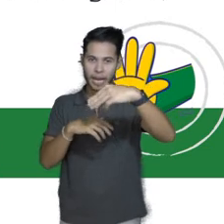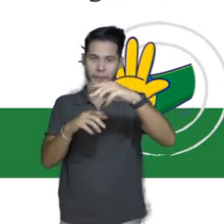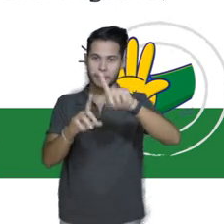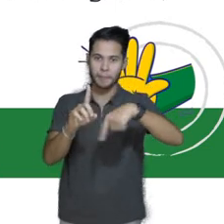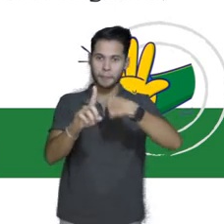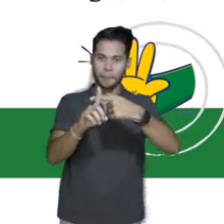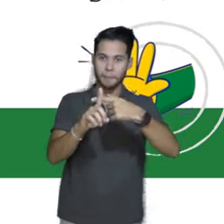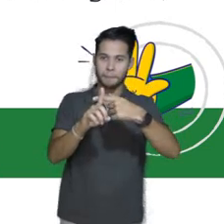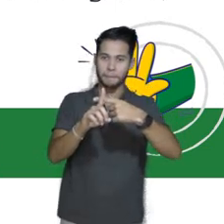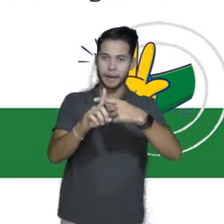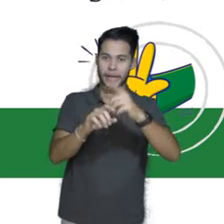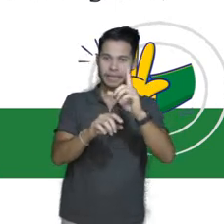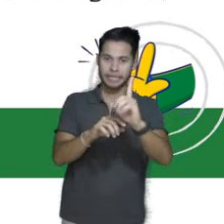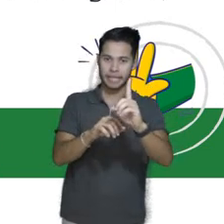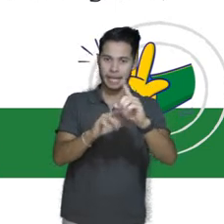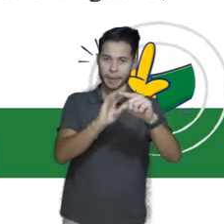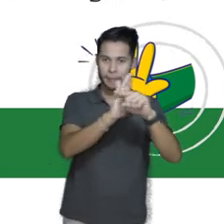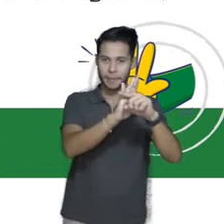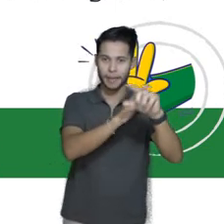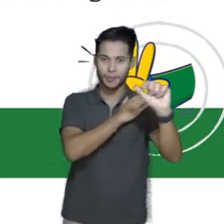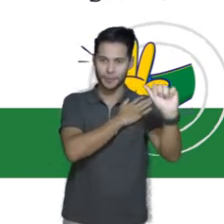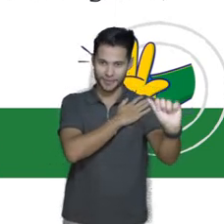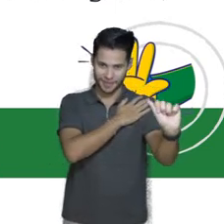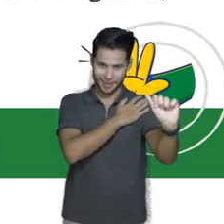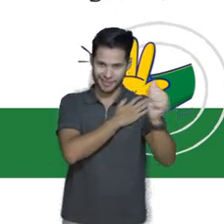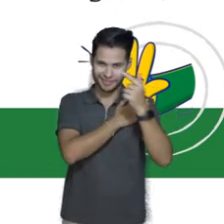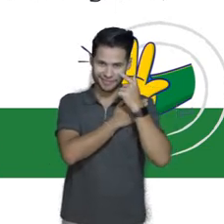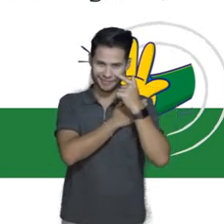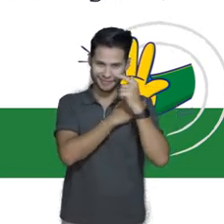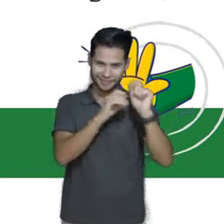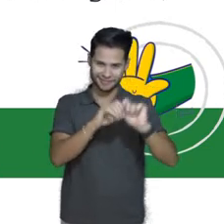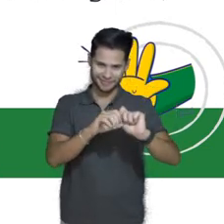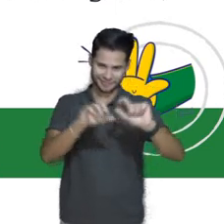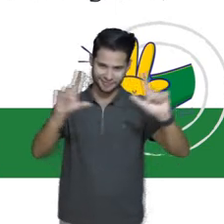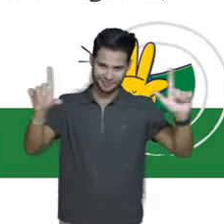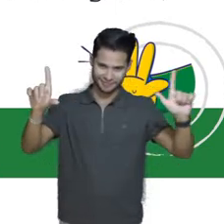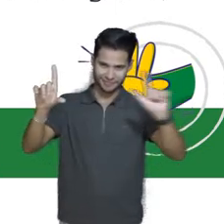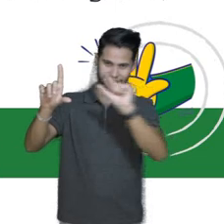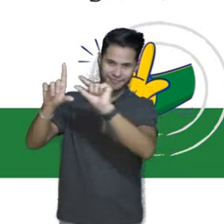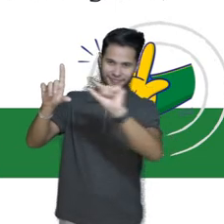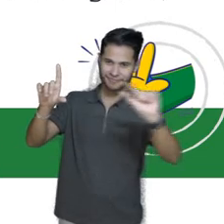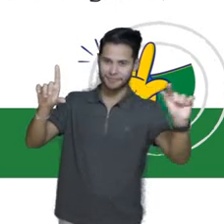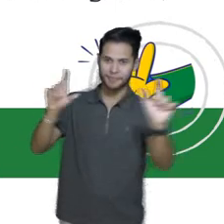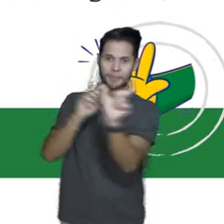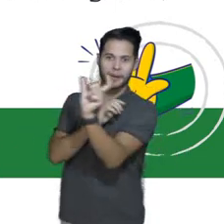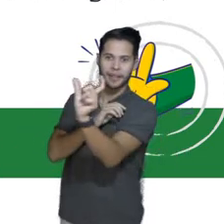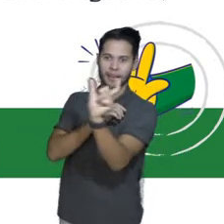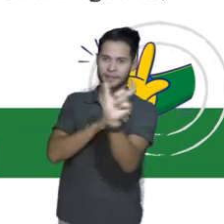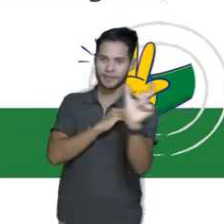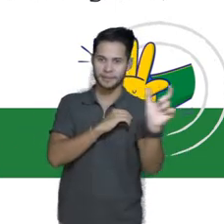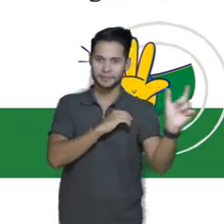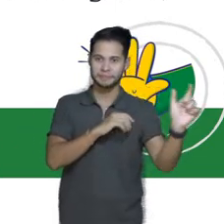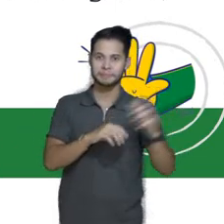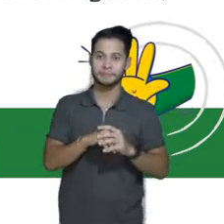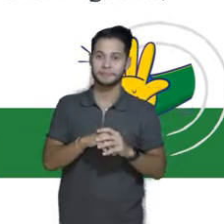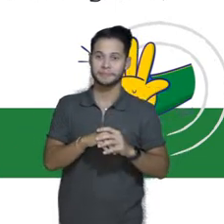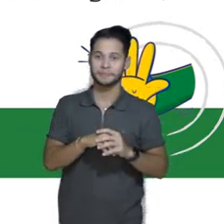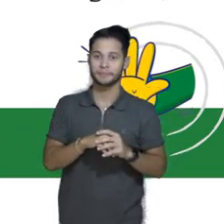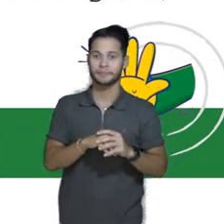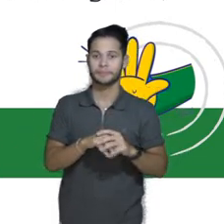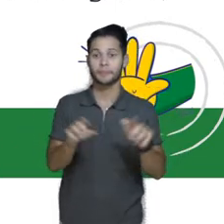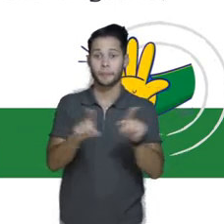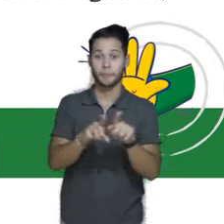absoluta menos a contabilit menos prestação de conta menos controle social e veja o que ele diz a